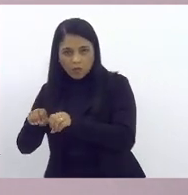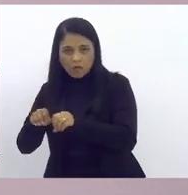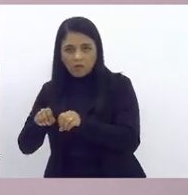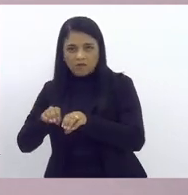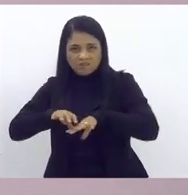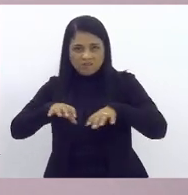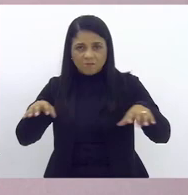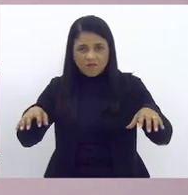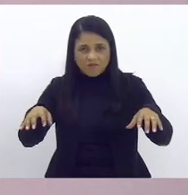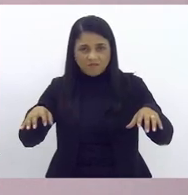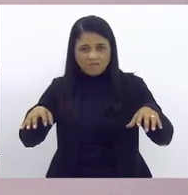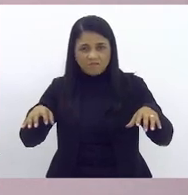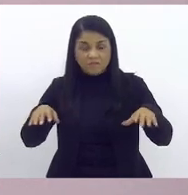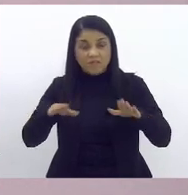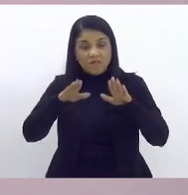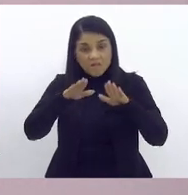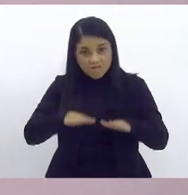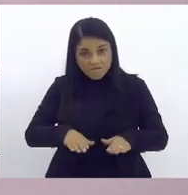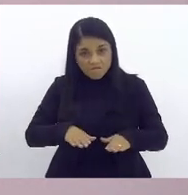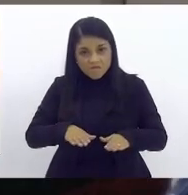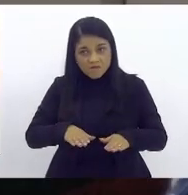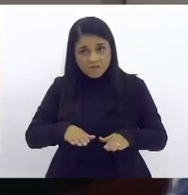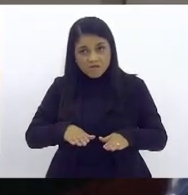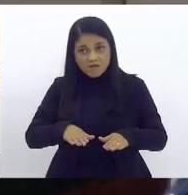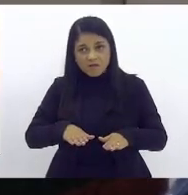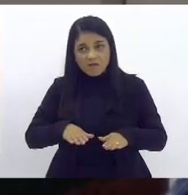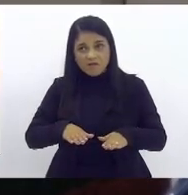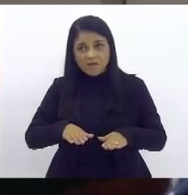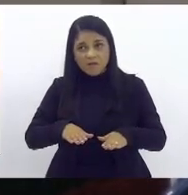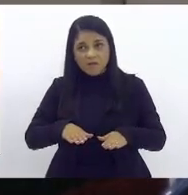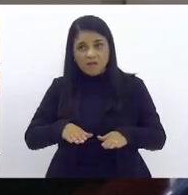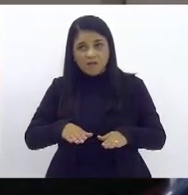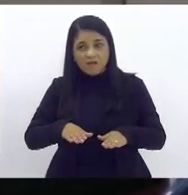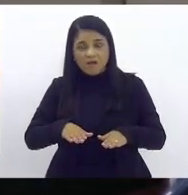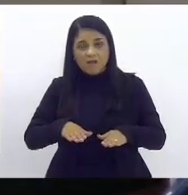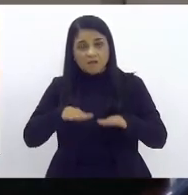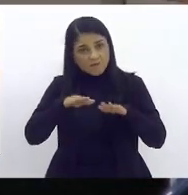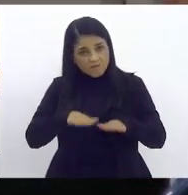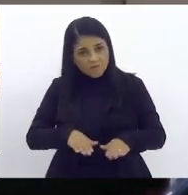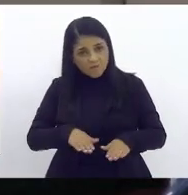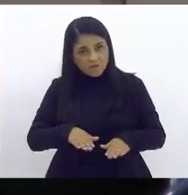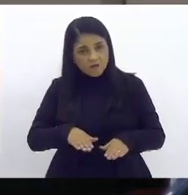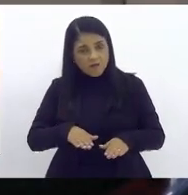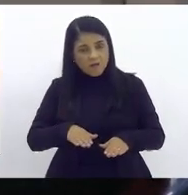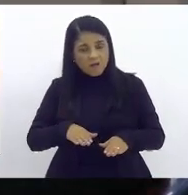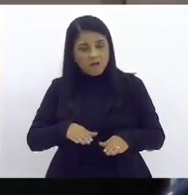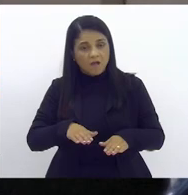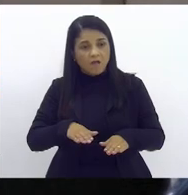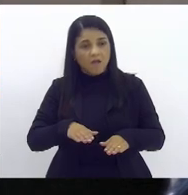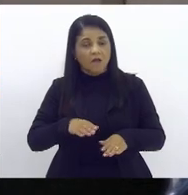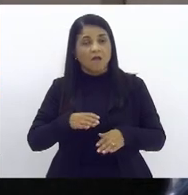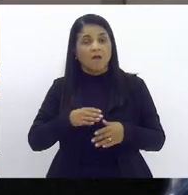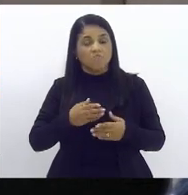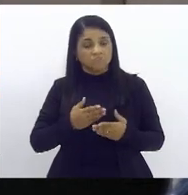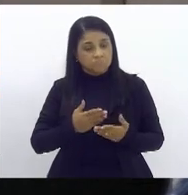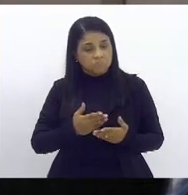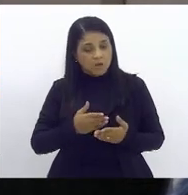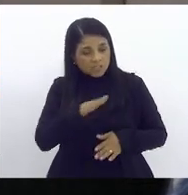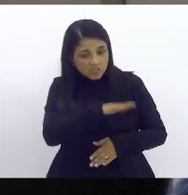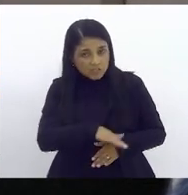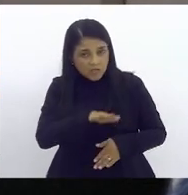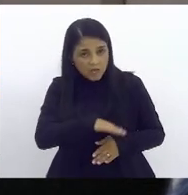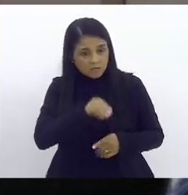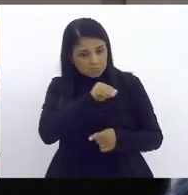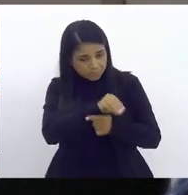infelizmente, quem fica com o lado, né, que leva a creche são os auxiliares, mas nós não temos